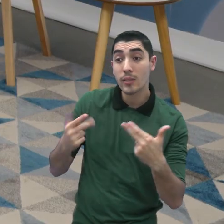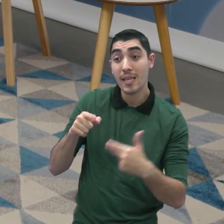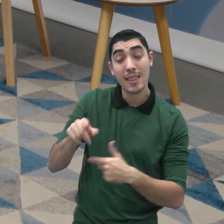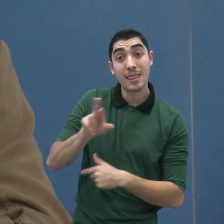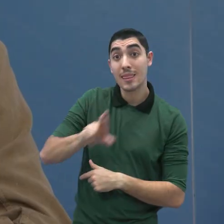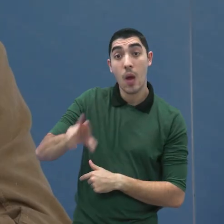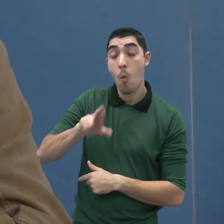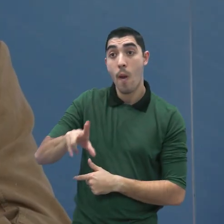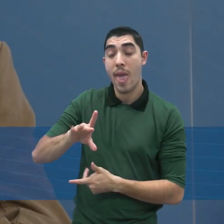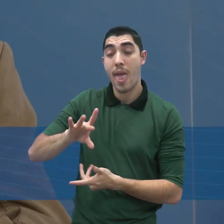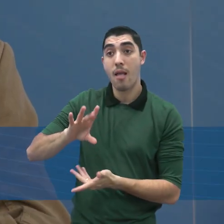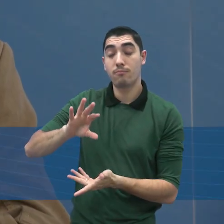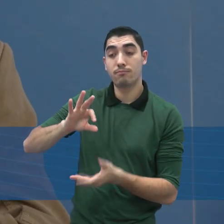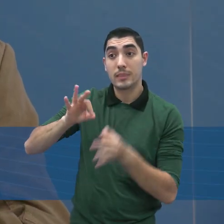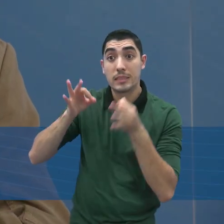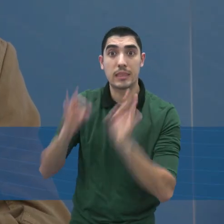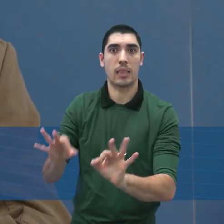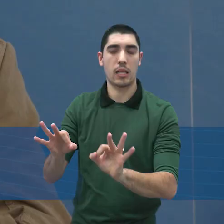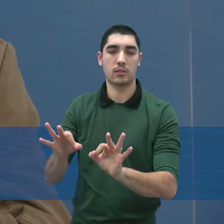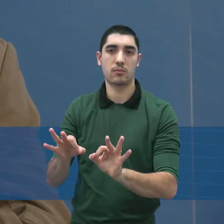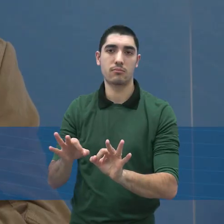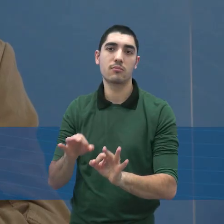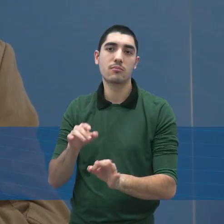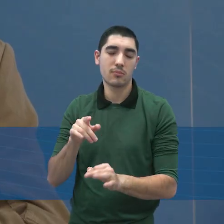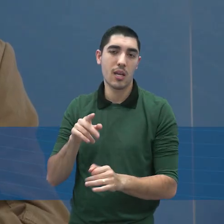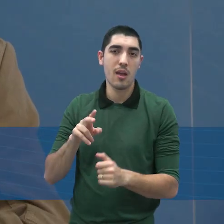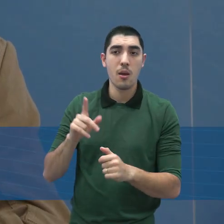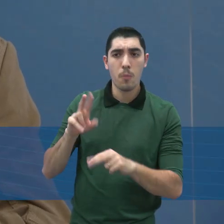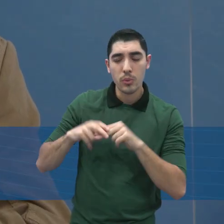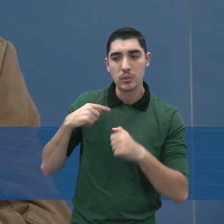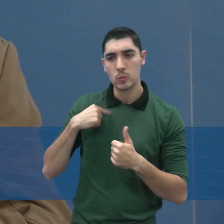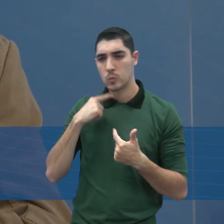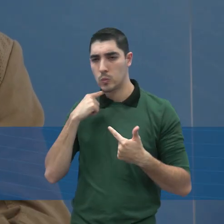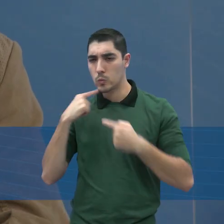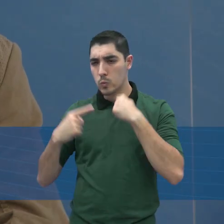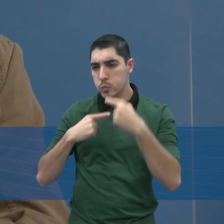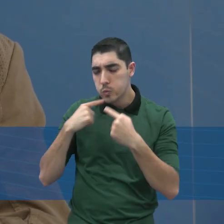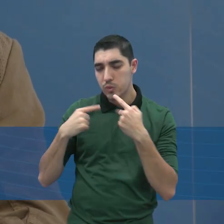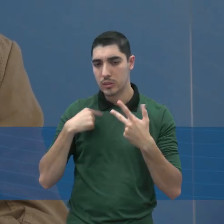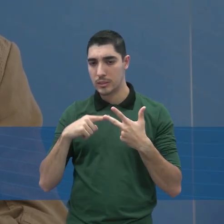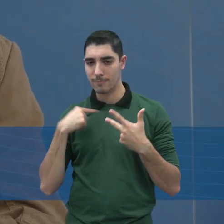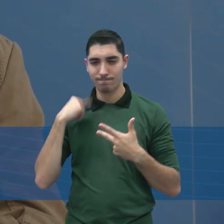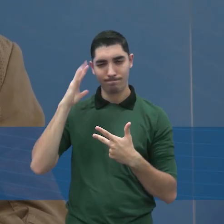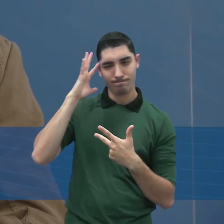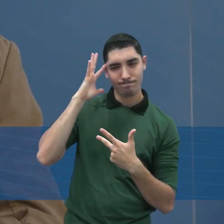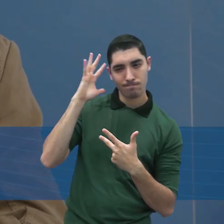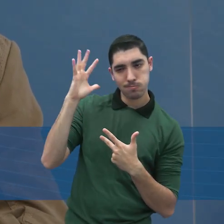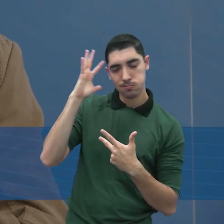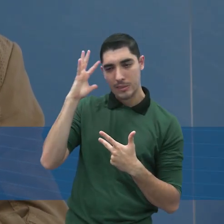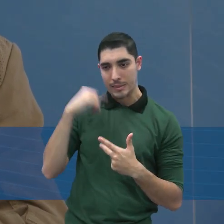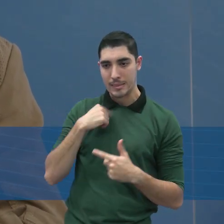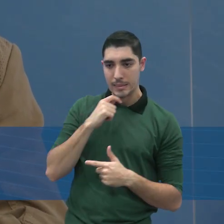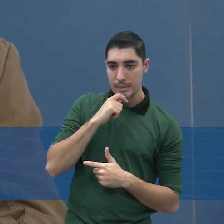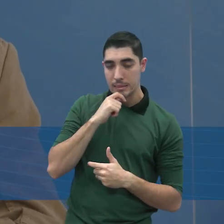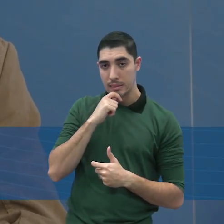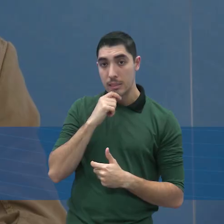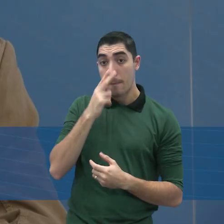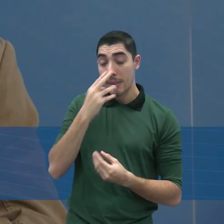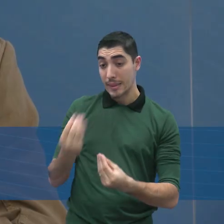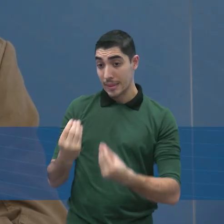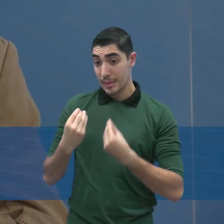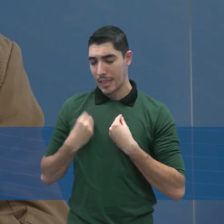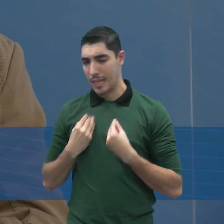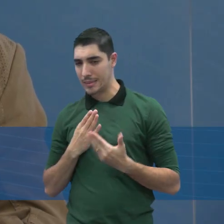da dúvida, o espaço do questionar-se é sempre um ambiente que causa